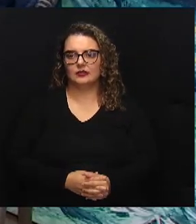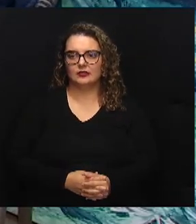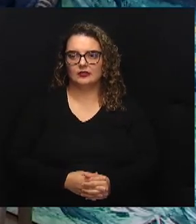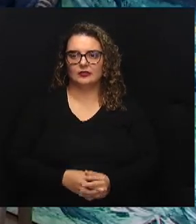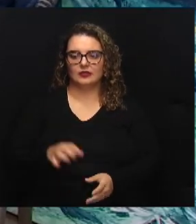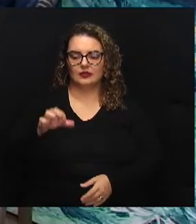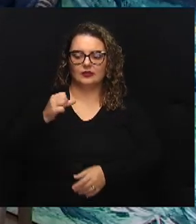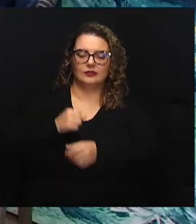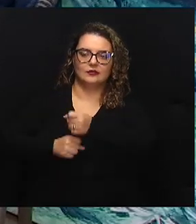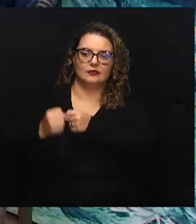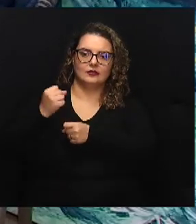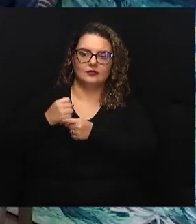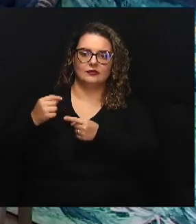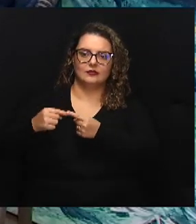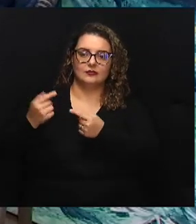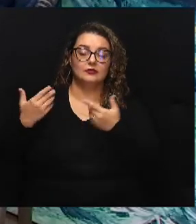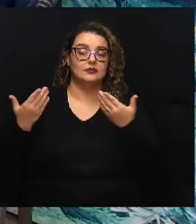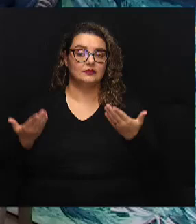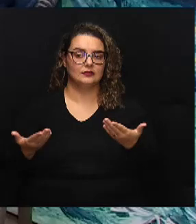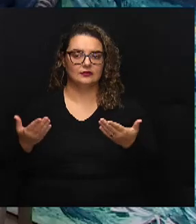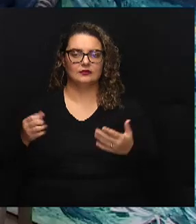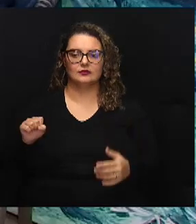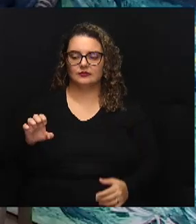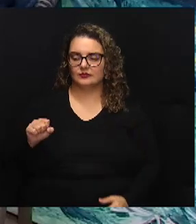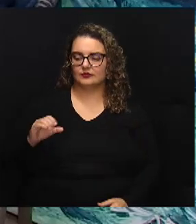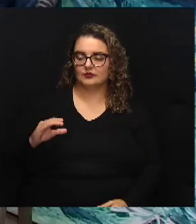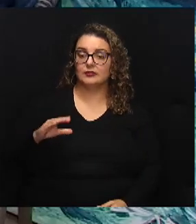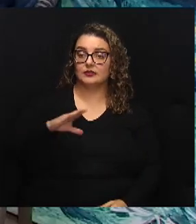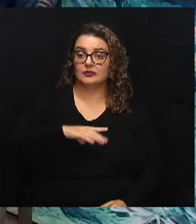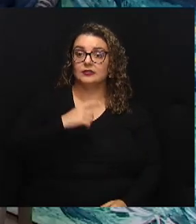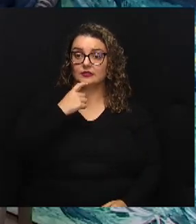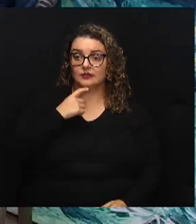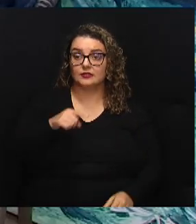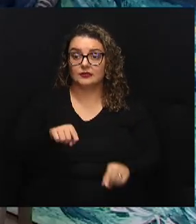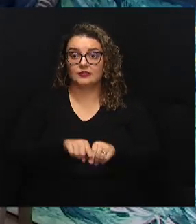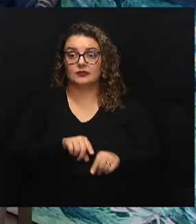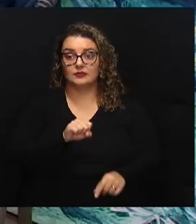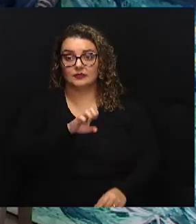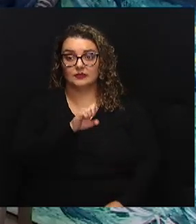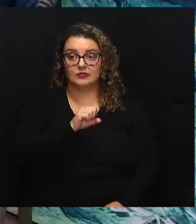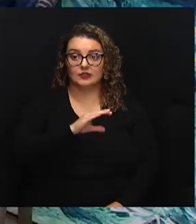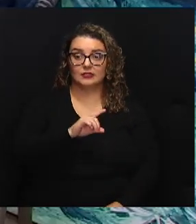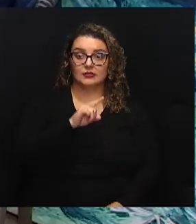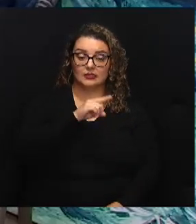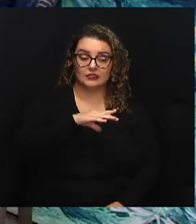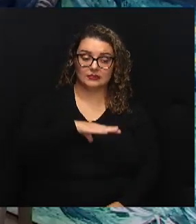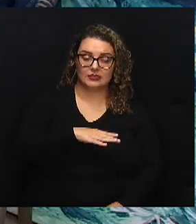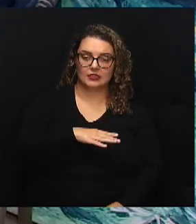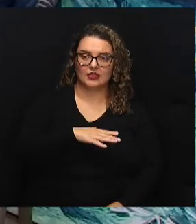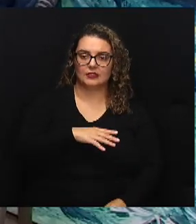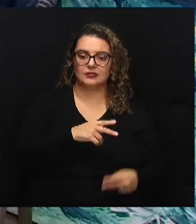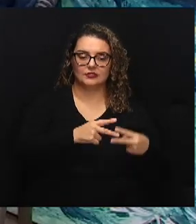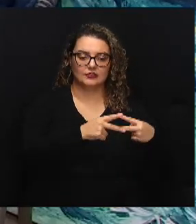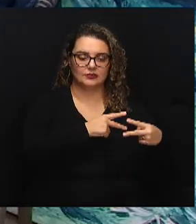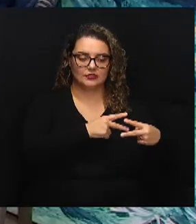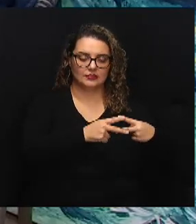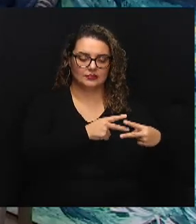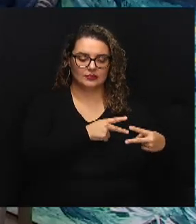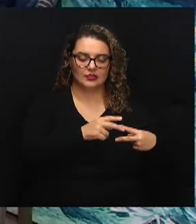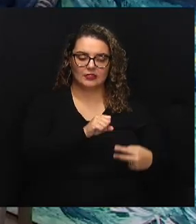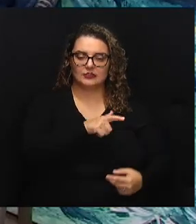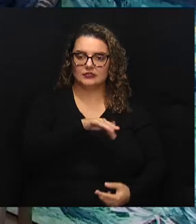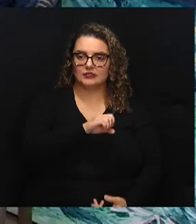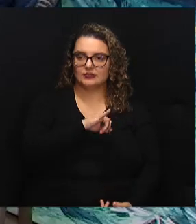anos atrás. Então, no Sesc de Campinas e no Sesc de São José dos Campos, entende? Onde eu